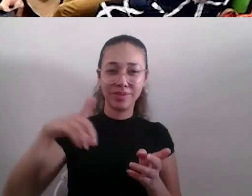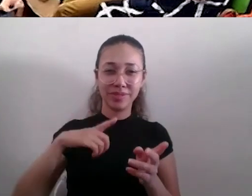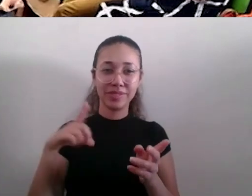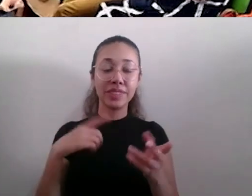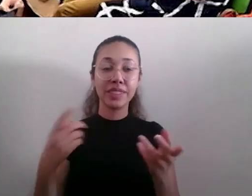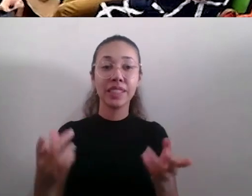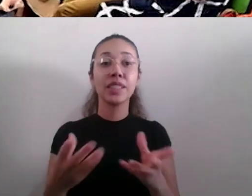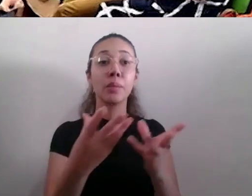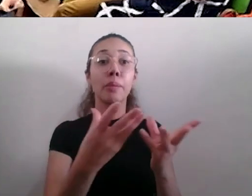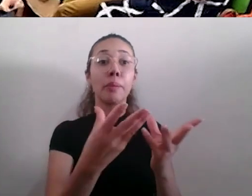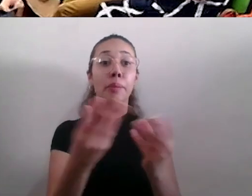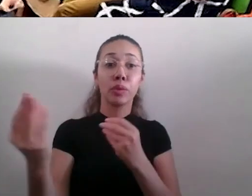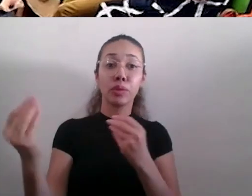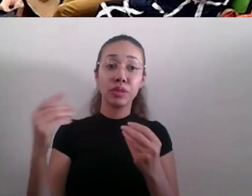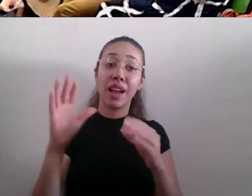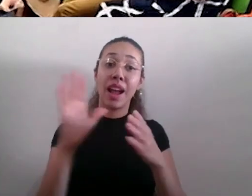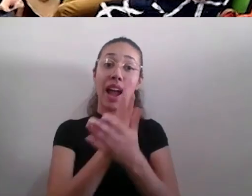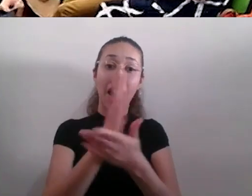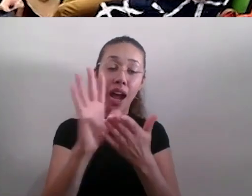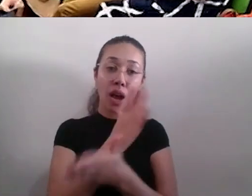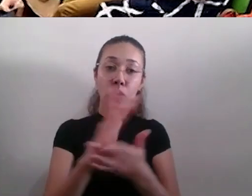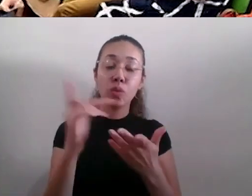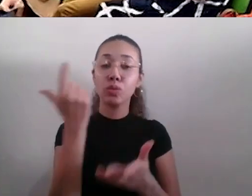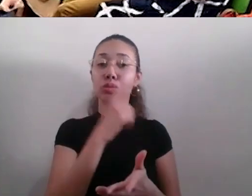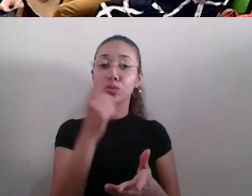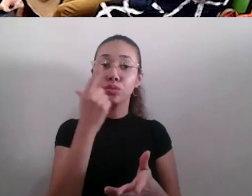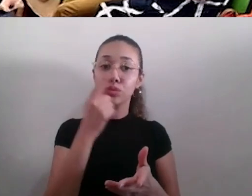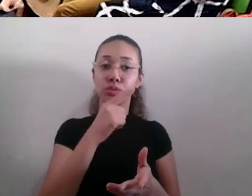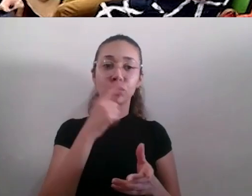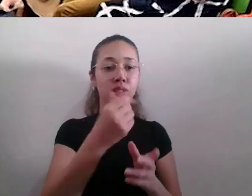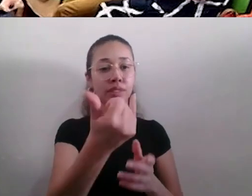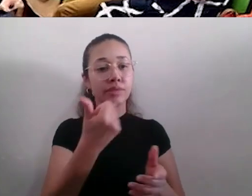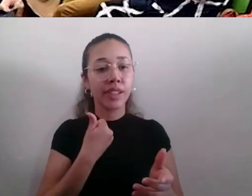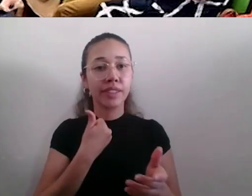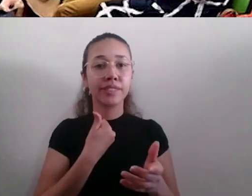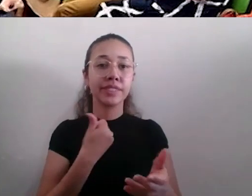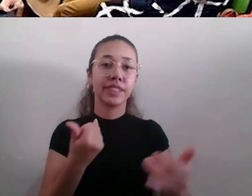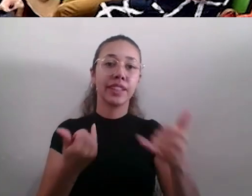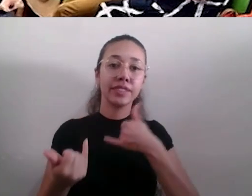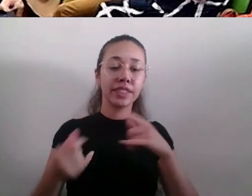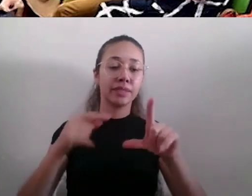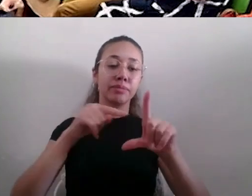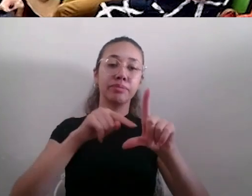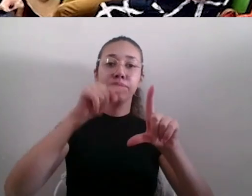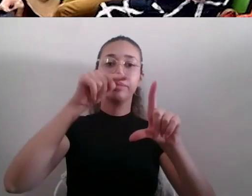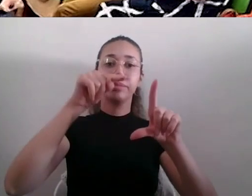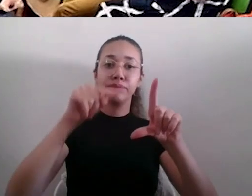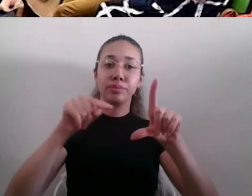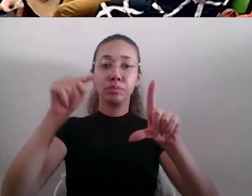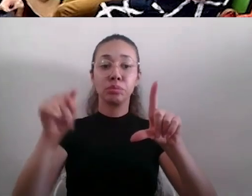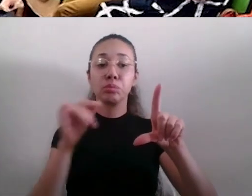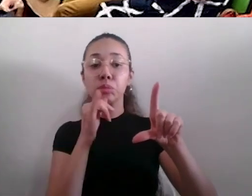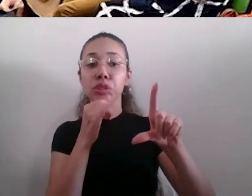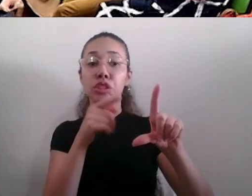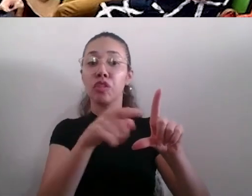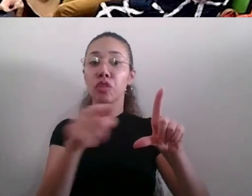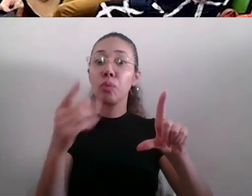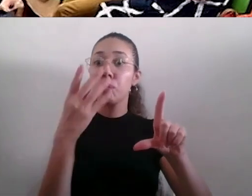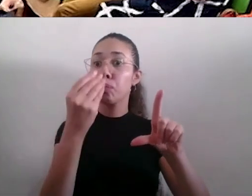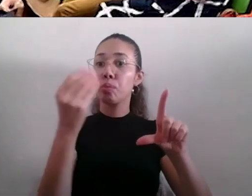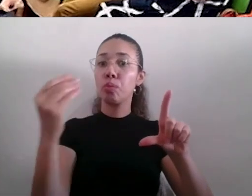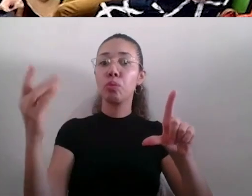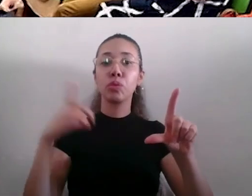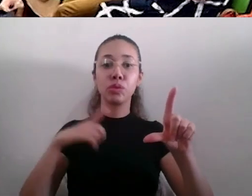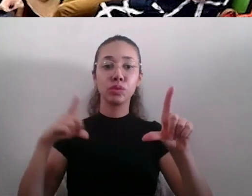fornecem alguns dados para a gente, poucos dados, dado de audiência, dependendo, se for um